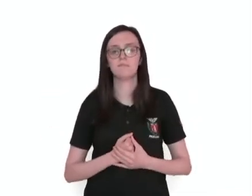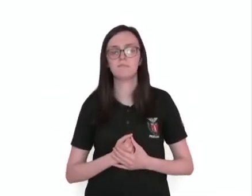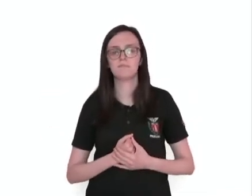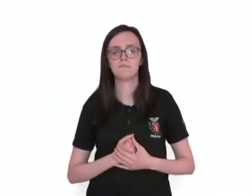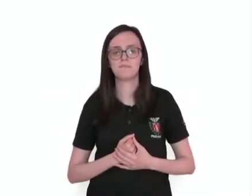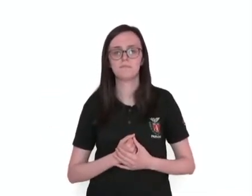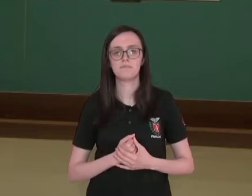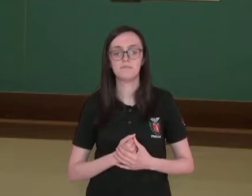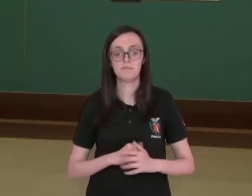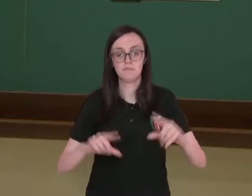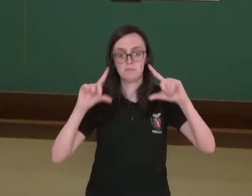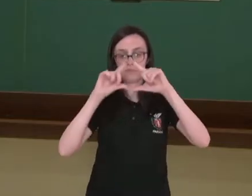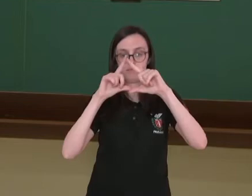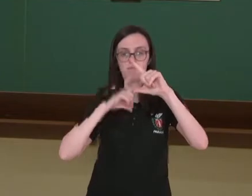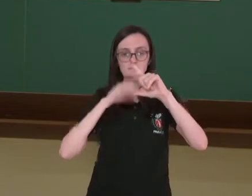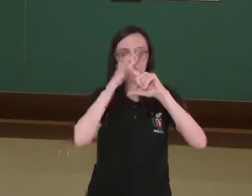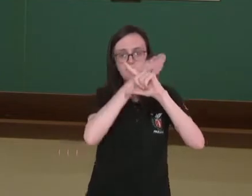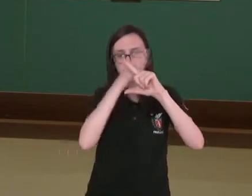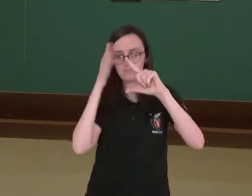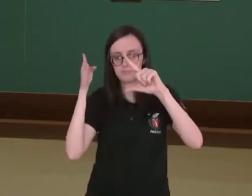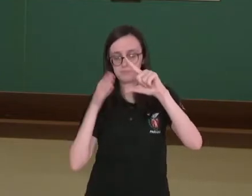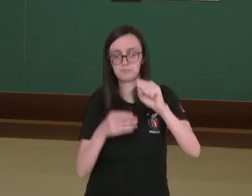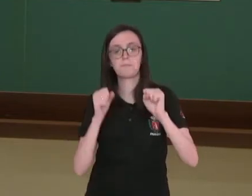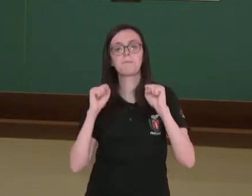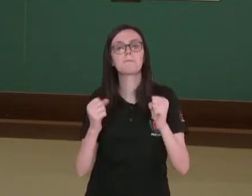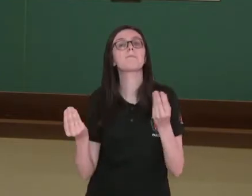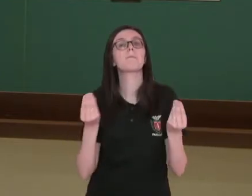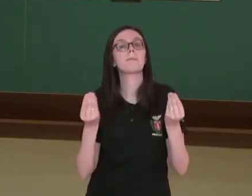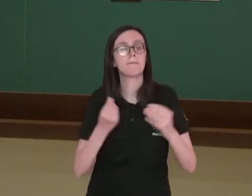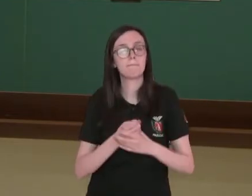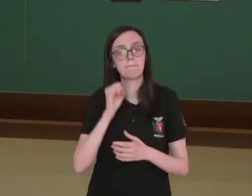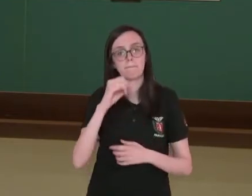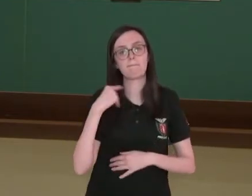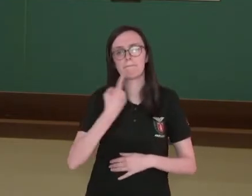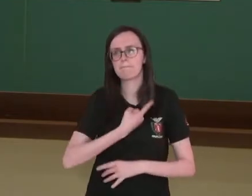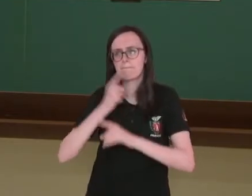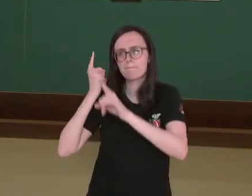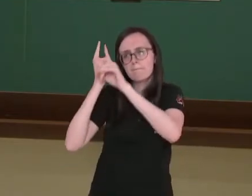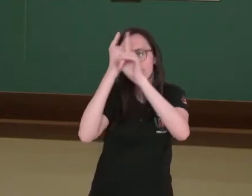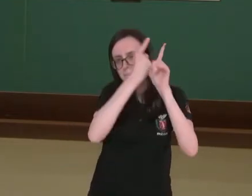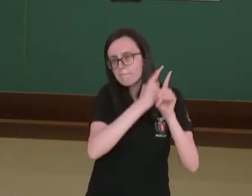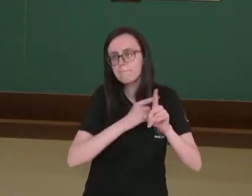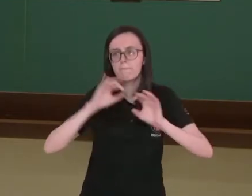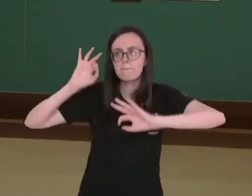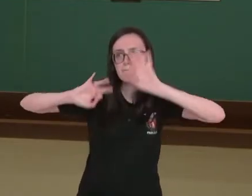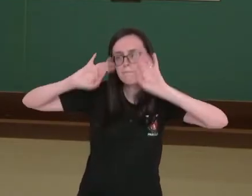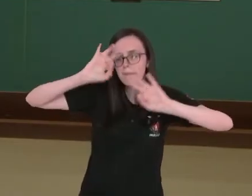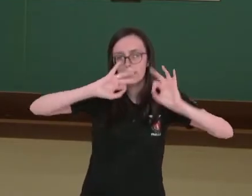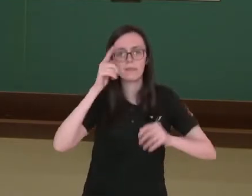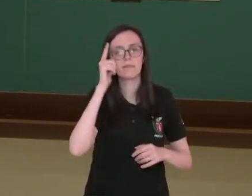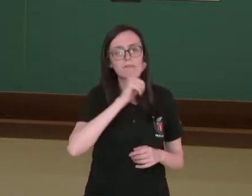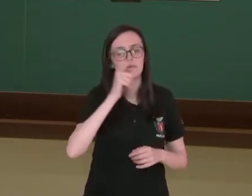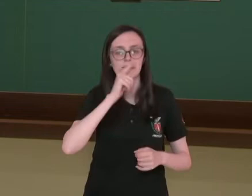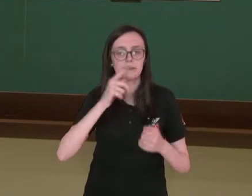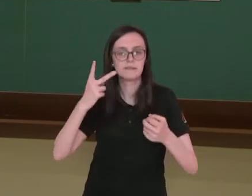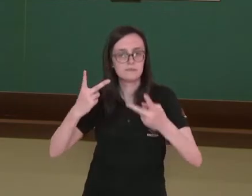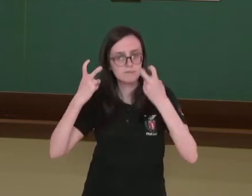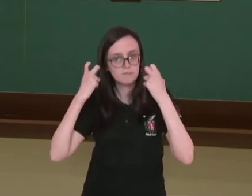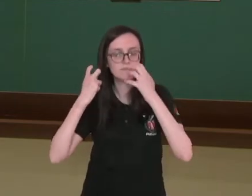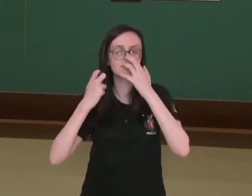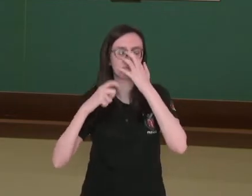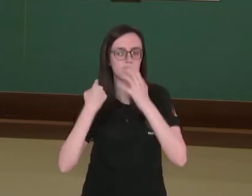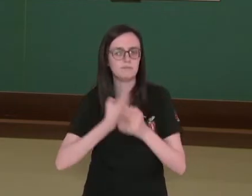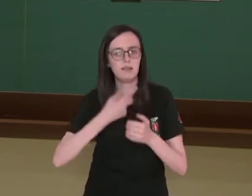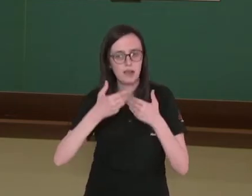do triângulo, eles podem ser, né? Se a gente identificar na montagem, né? Verificar lá no triângulo, tá? Quando a gente